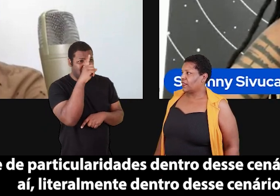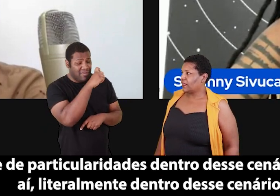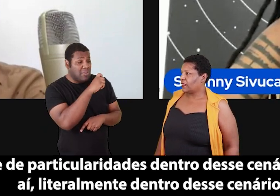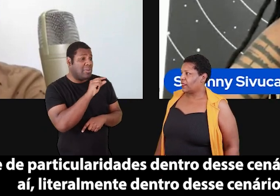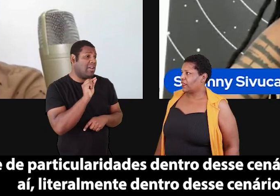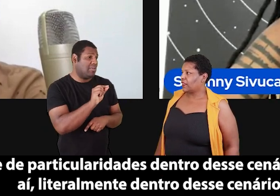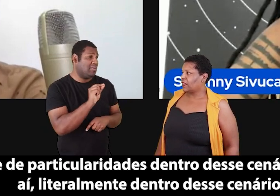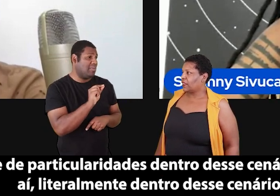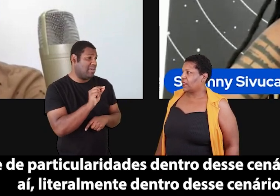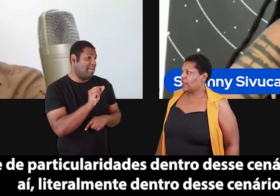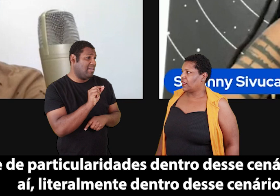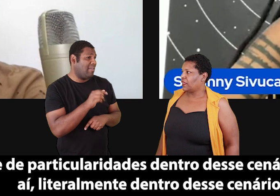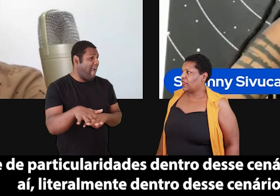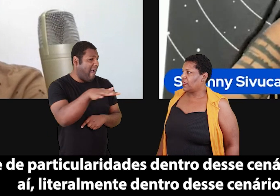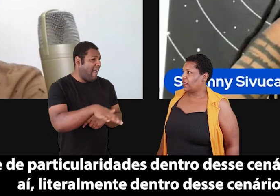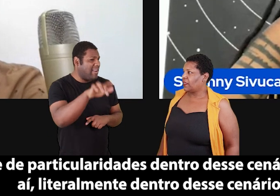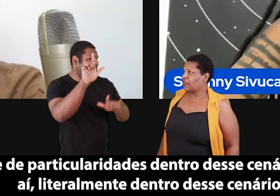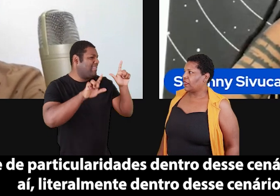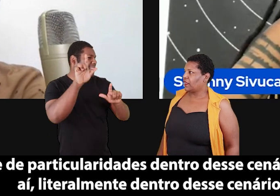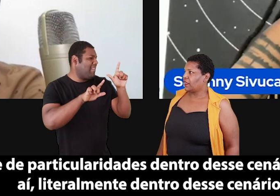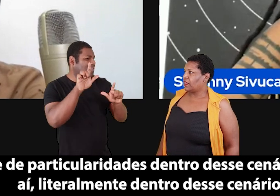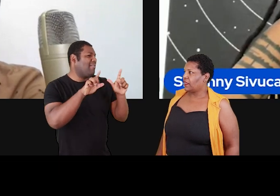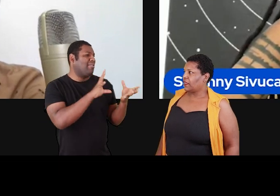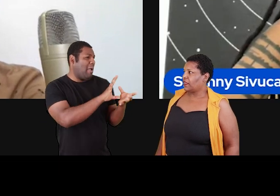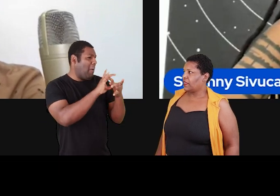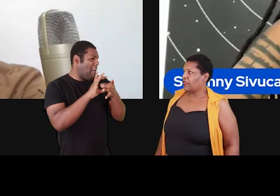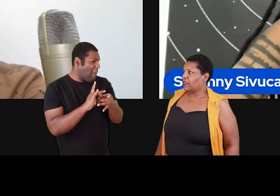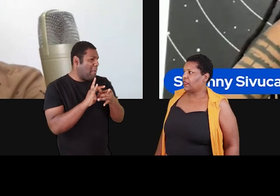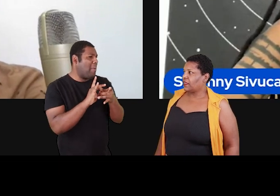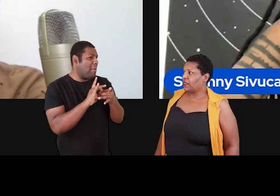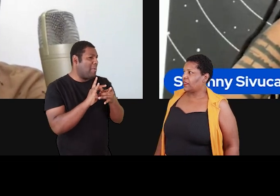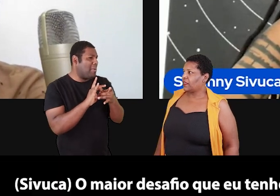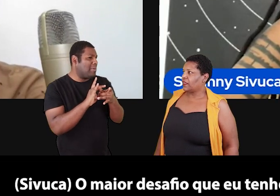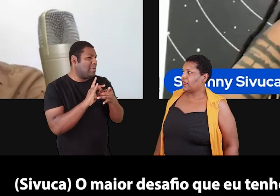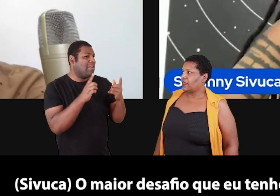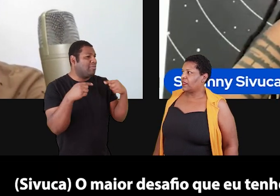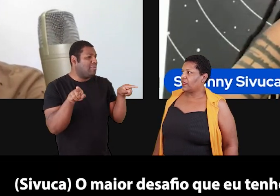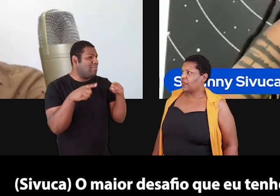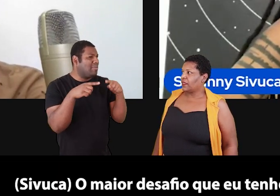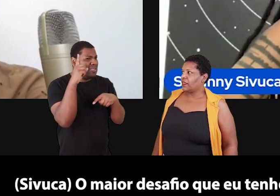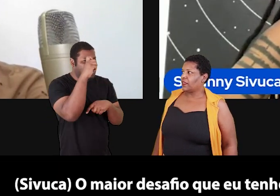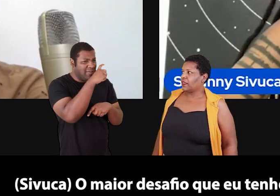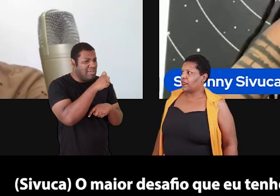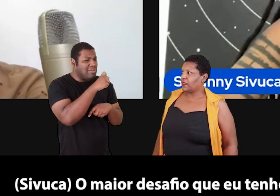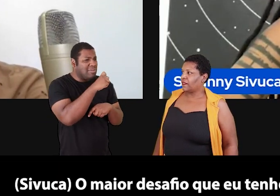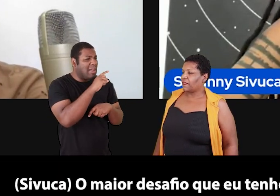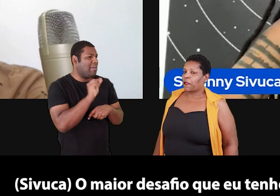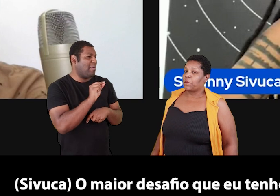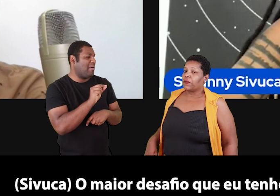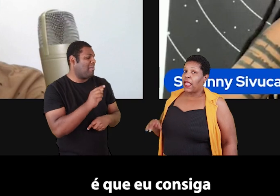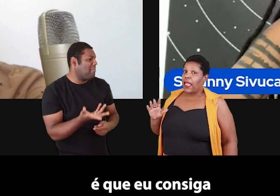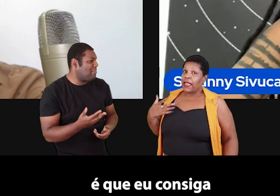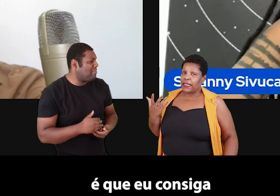particularidades dentro desse cenário aí? Literalmente dentro desse cenário aí. O maior desafio que eu